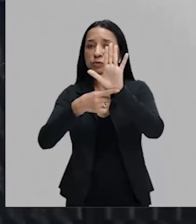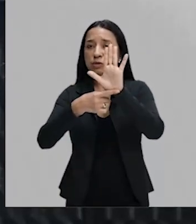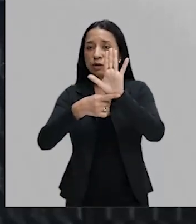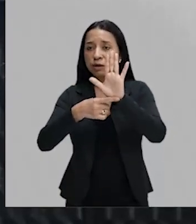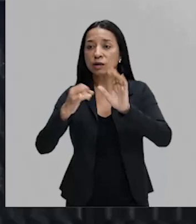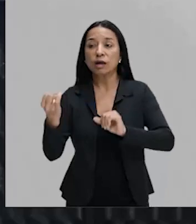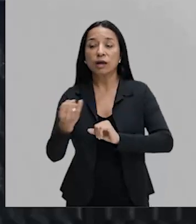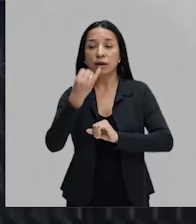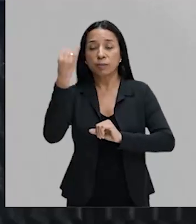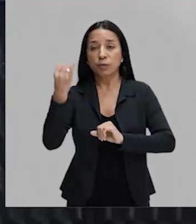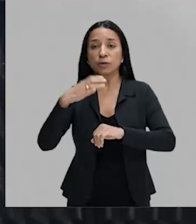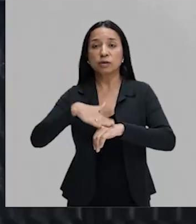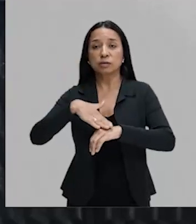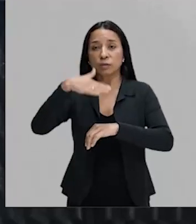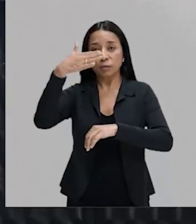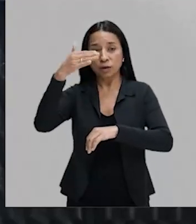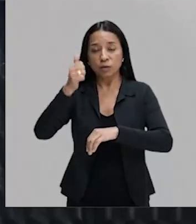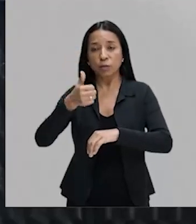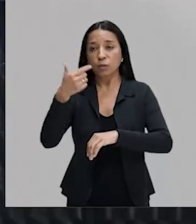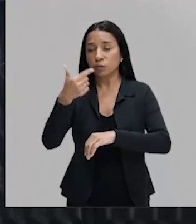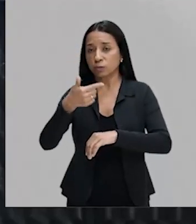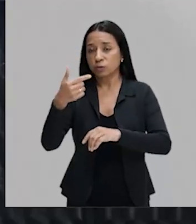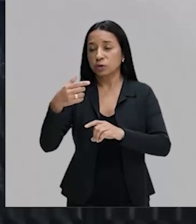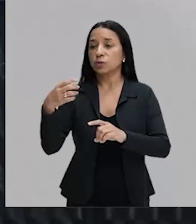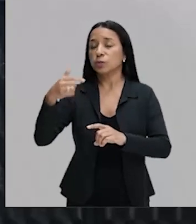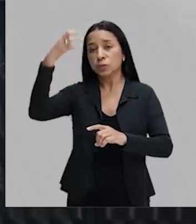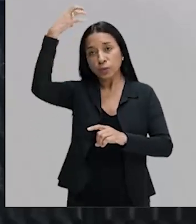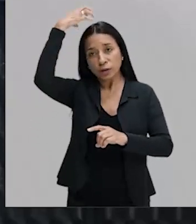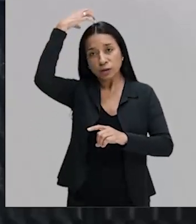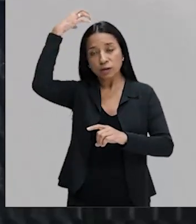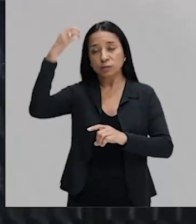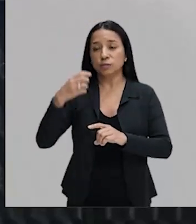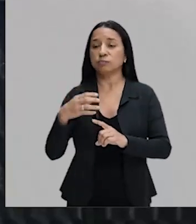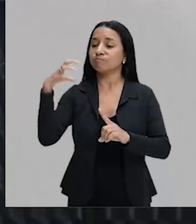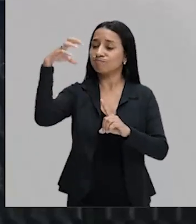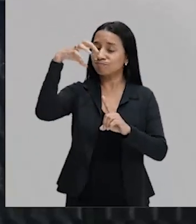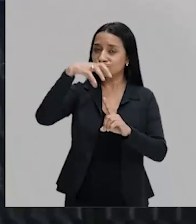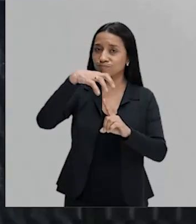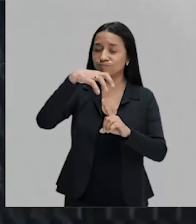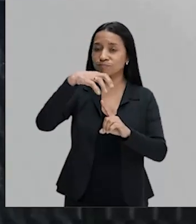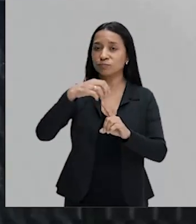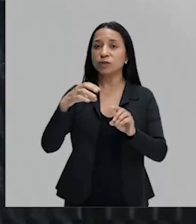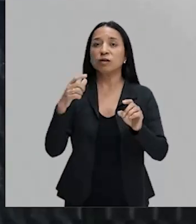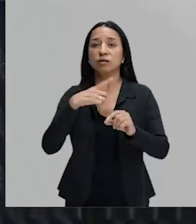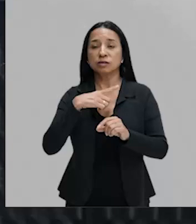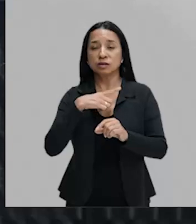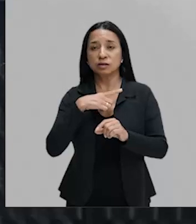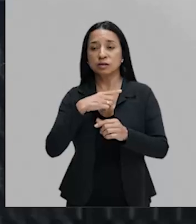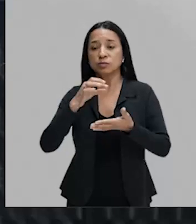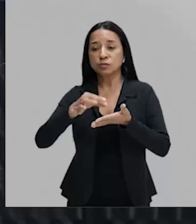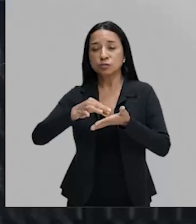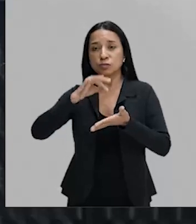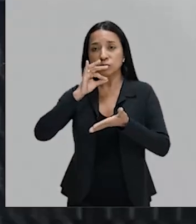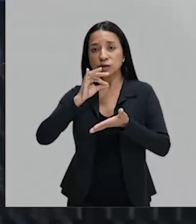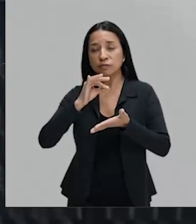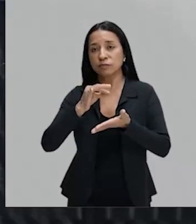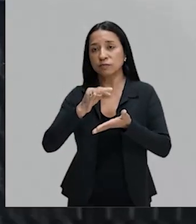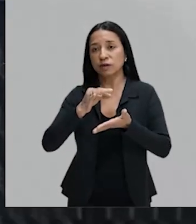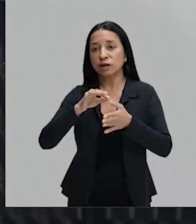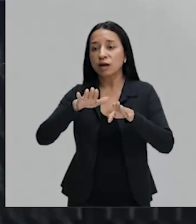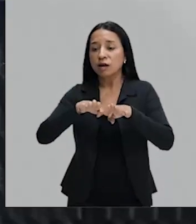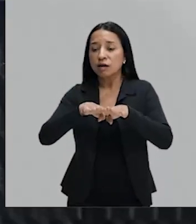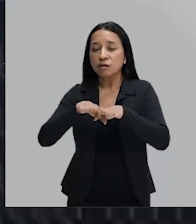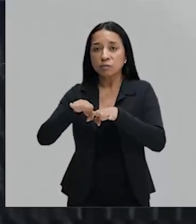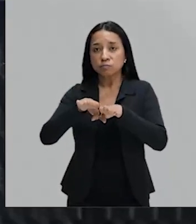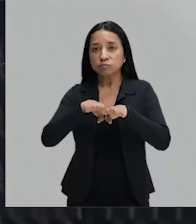maior durante o segundo reinado. Porque é durante o segundo reinado que nós teremos o café equilibrando